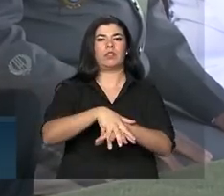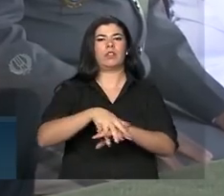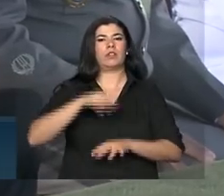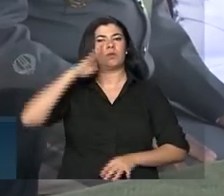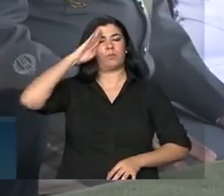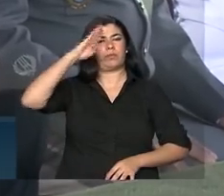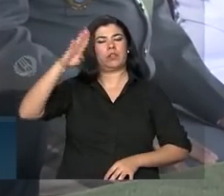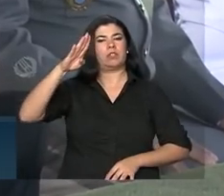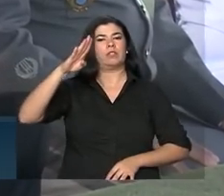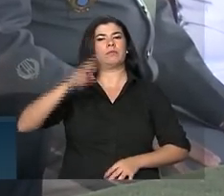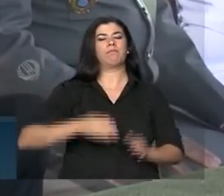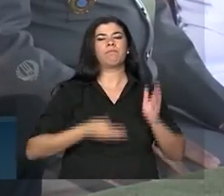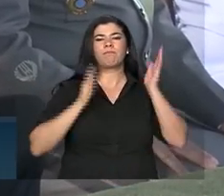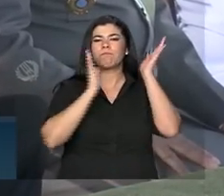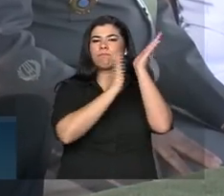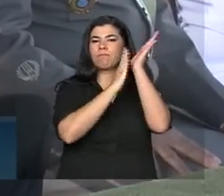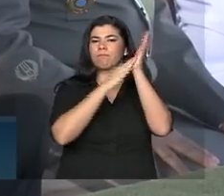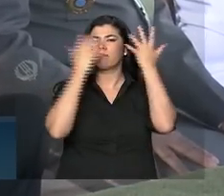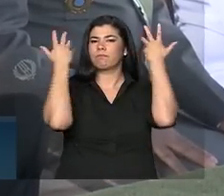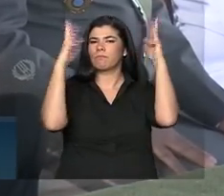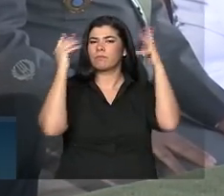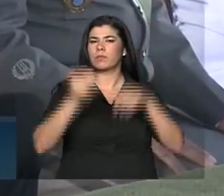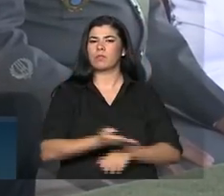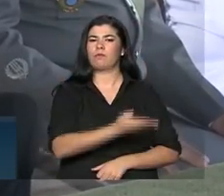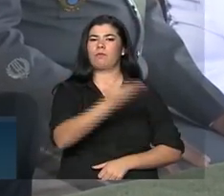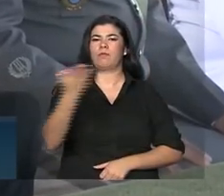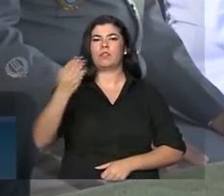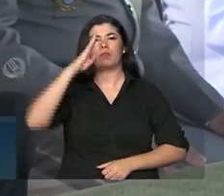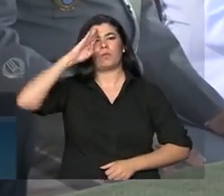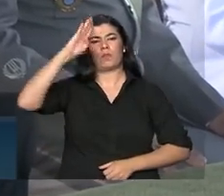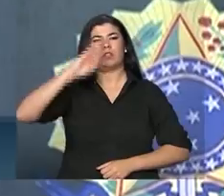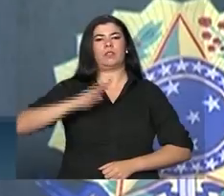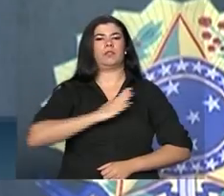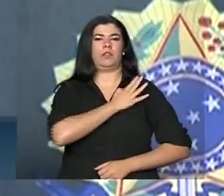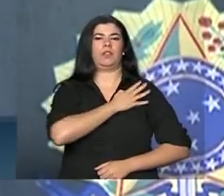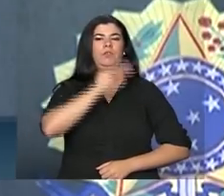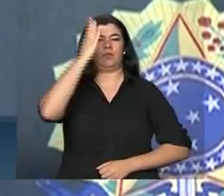terrestre. Parabéns ao Exército Brasileiro.